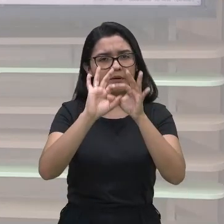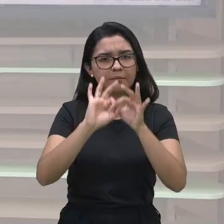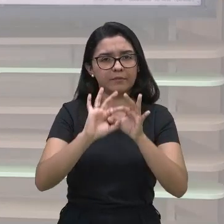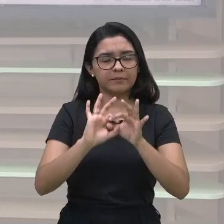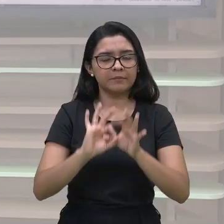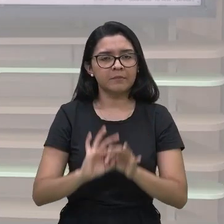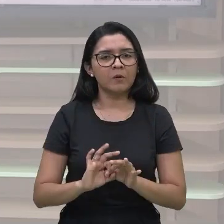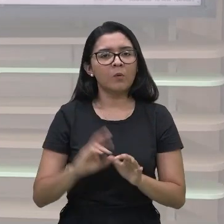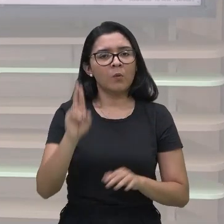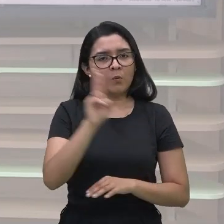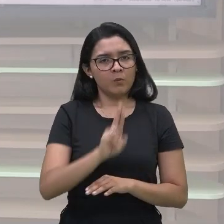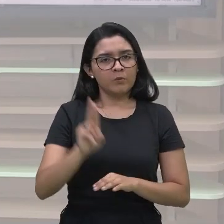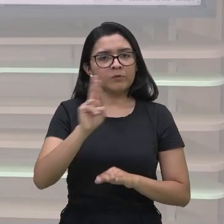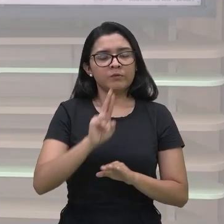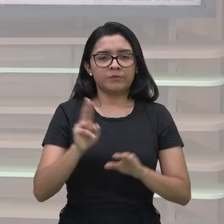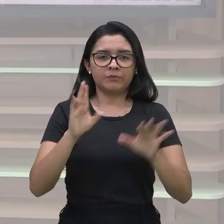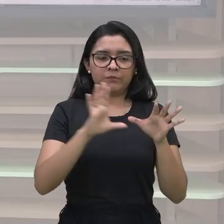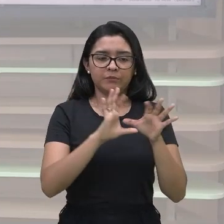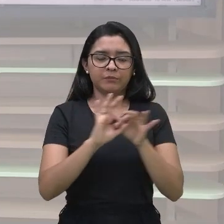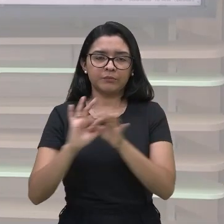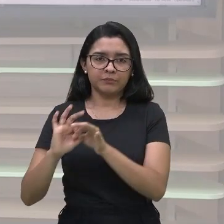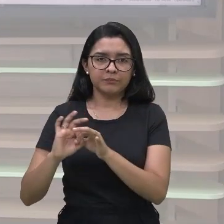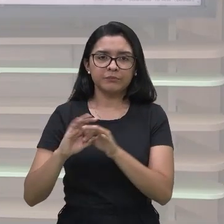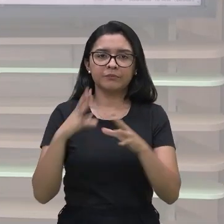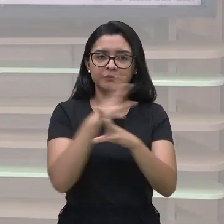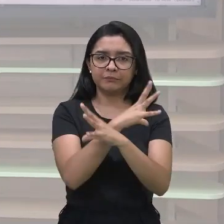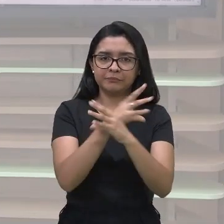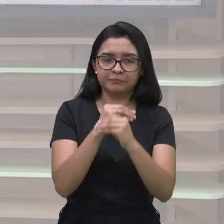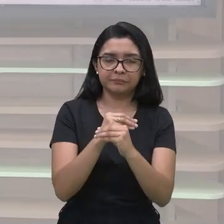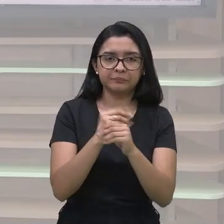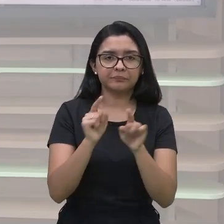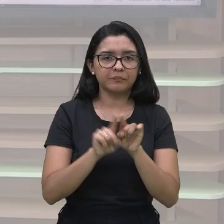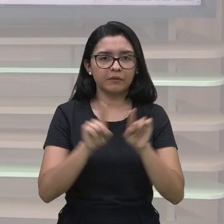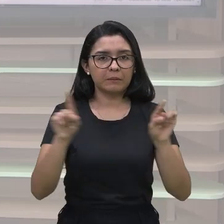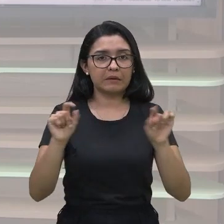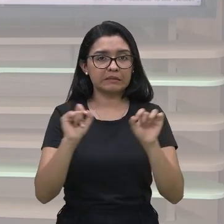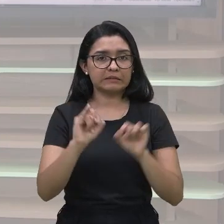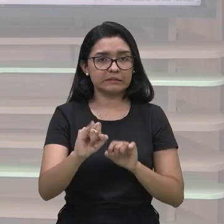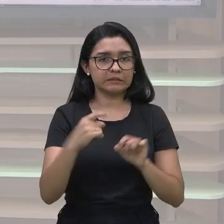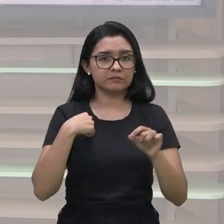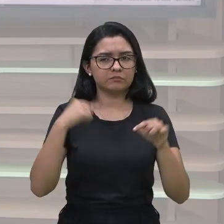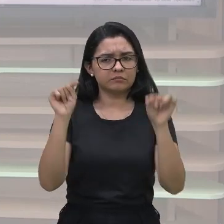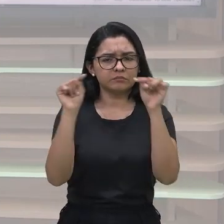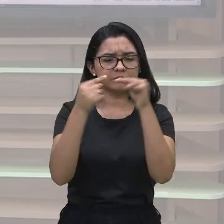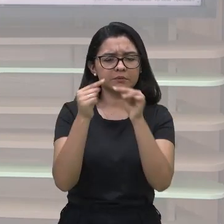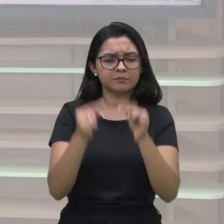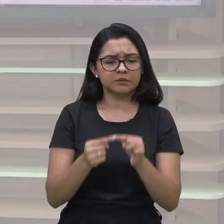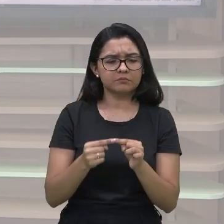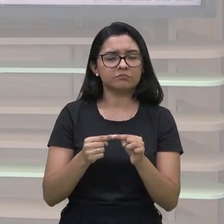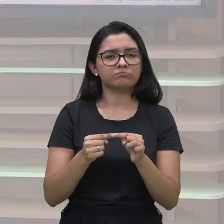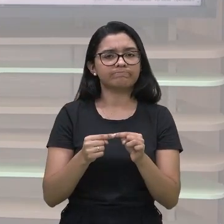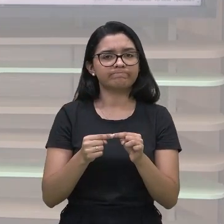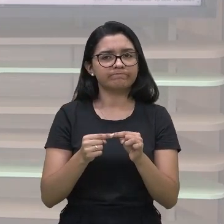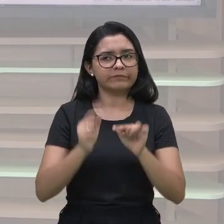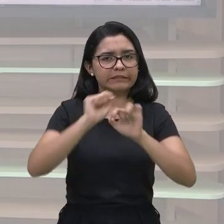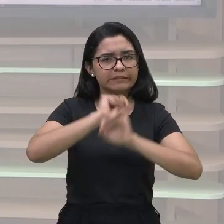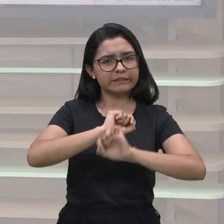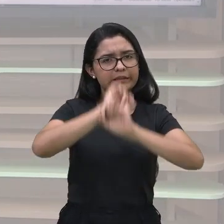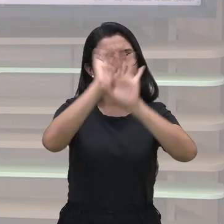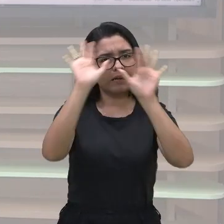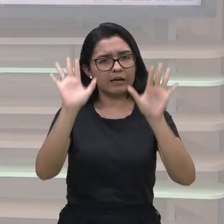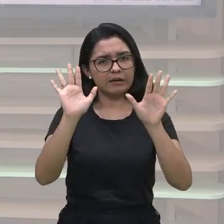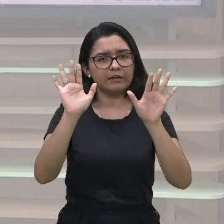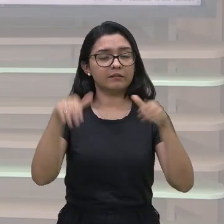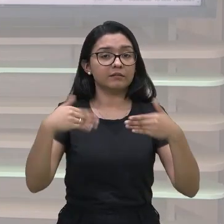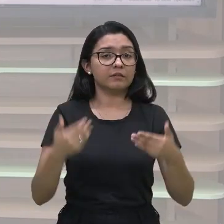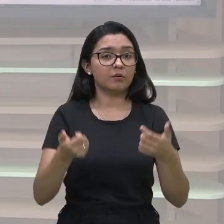coesão, utilizar os conectivos corretos, mas se elas não alinharem e tiverem uma ideia clara, harmoniosa do que eu